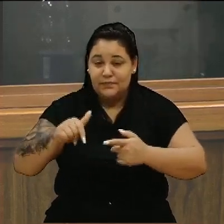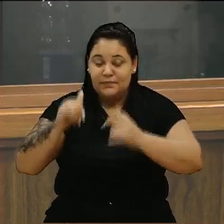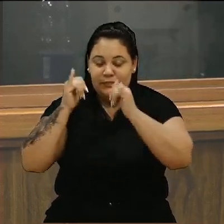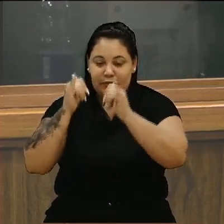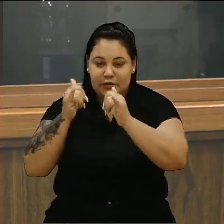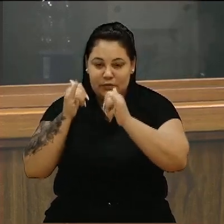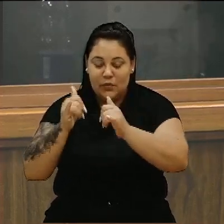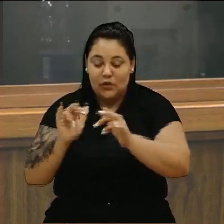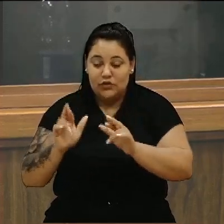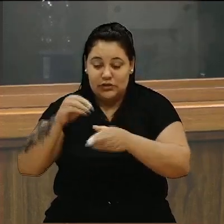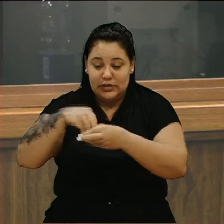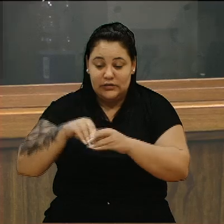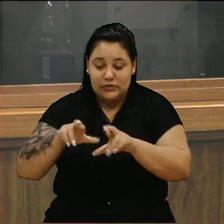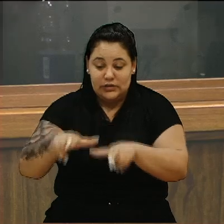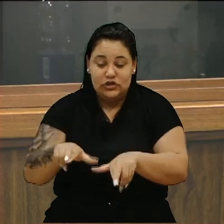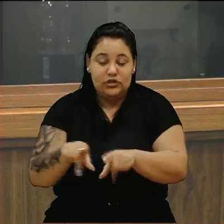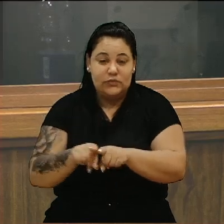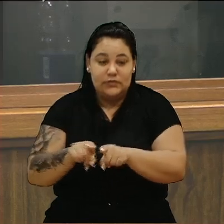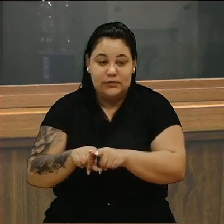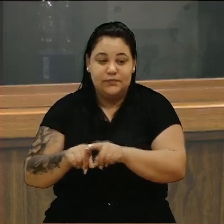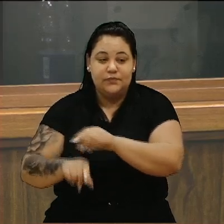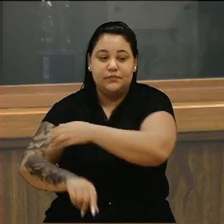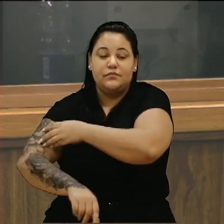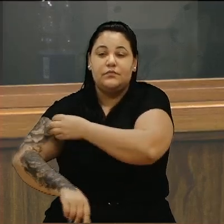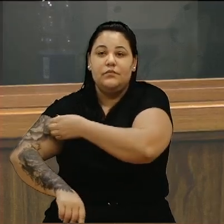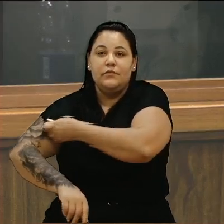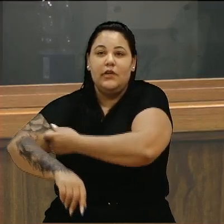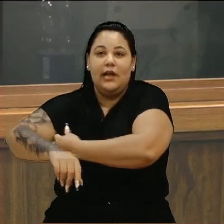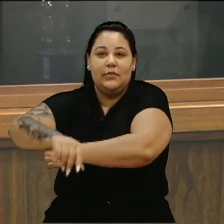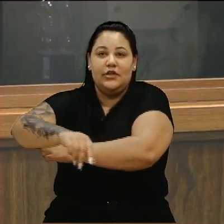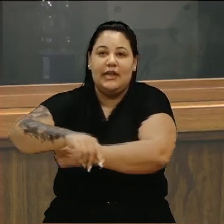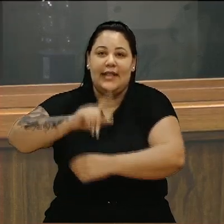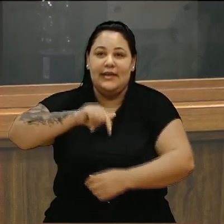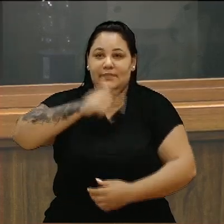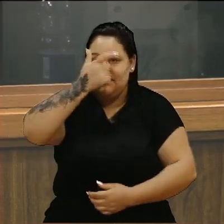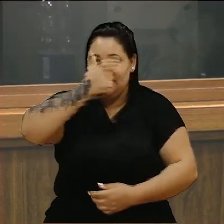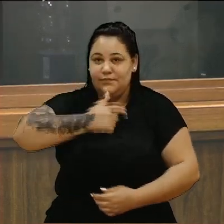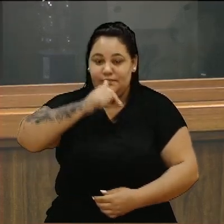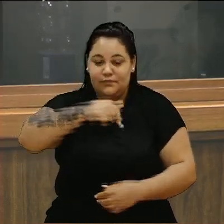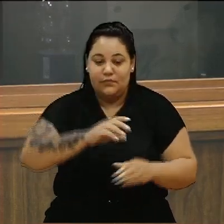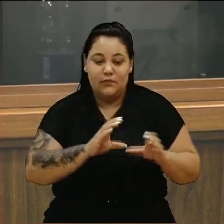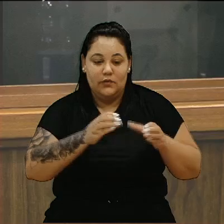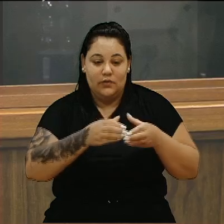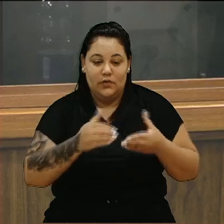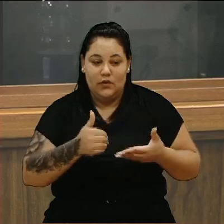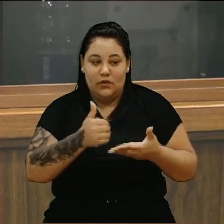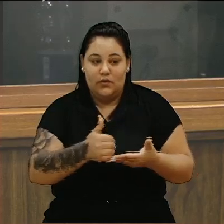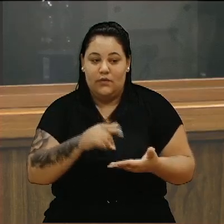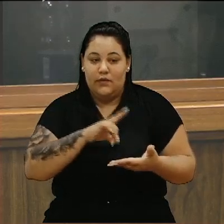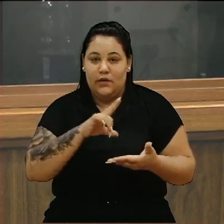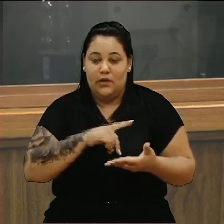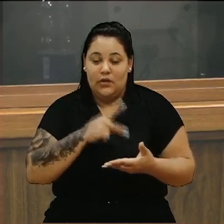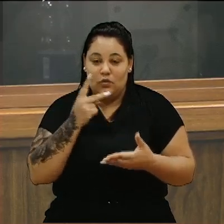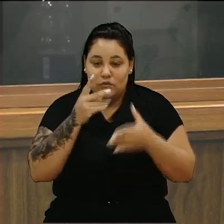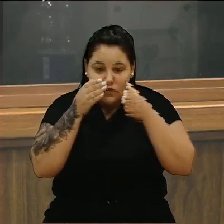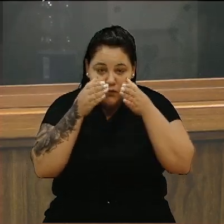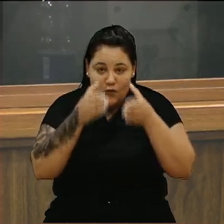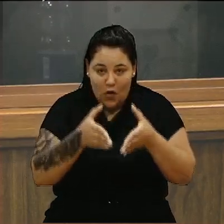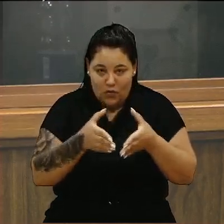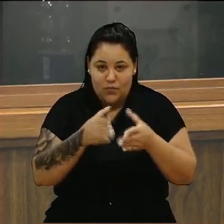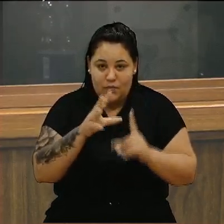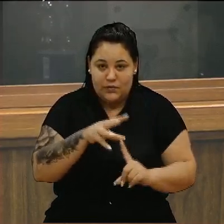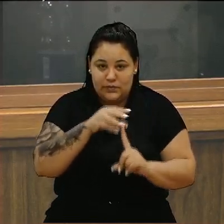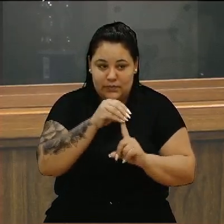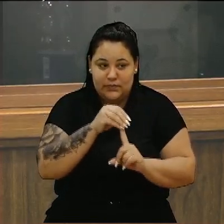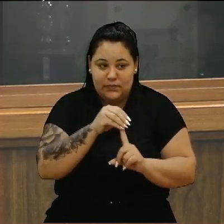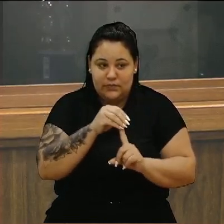naquela região. E eu acho que essa frente ela vai ter dois focos centrais, vereadora